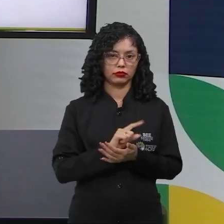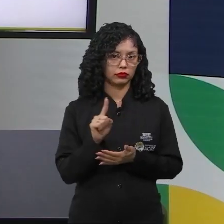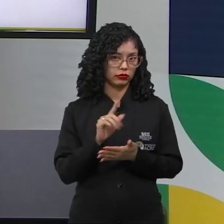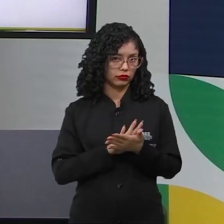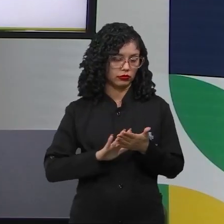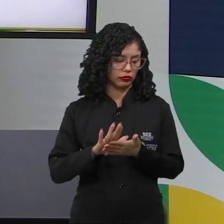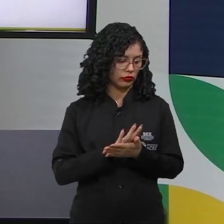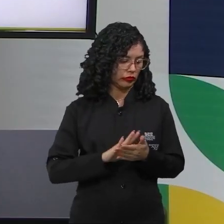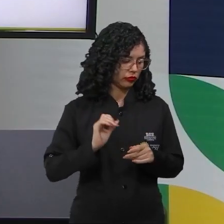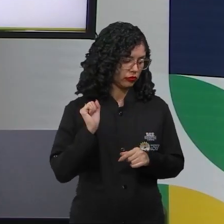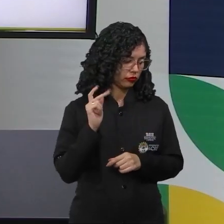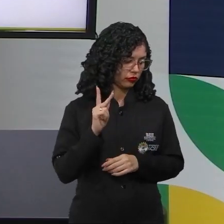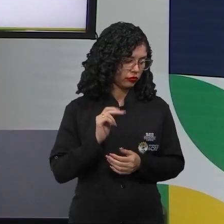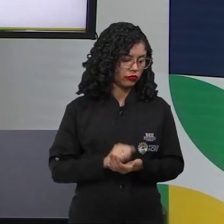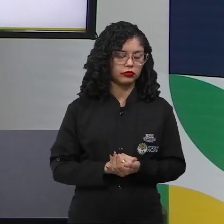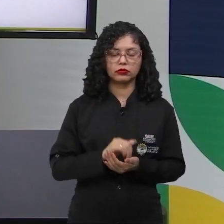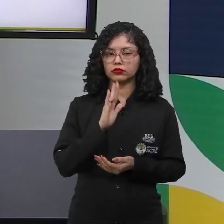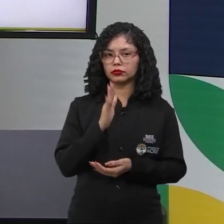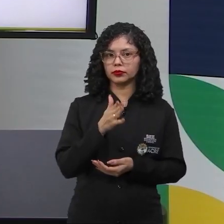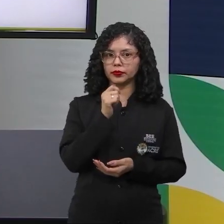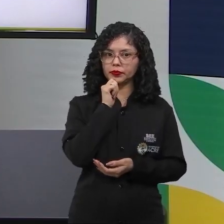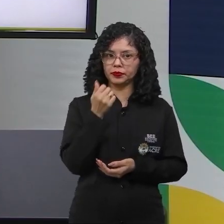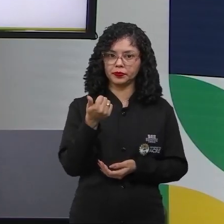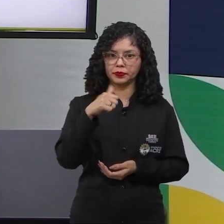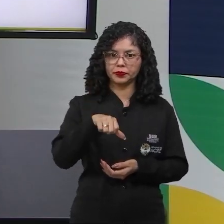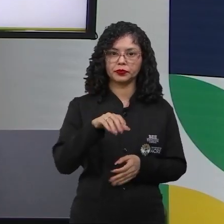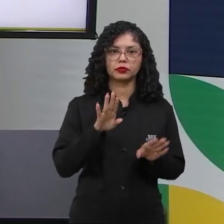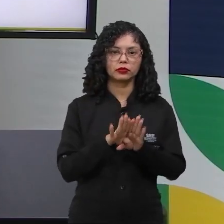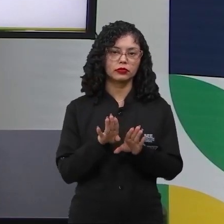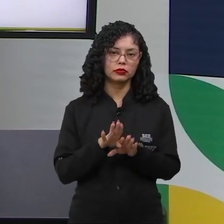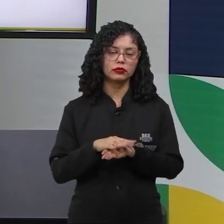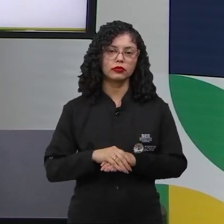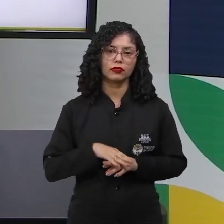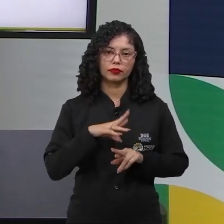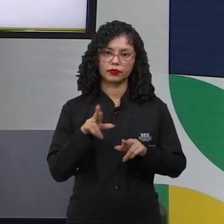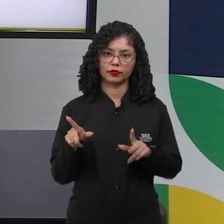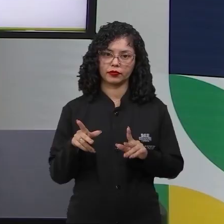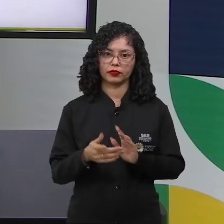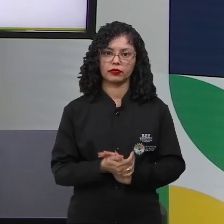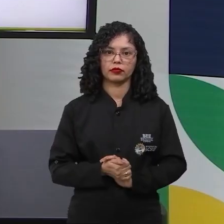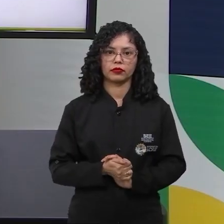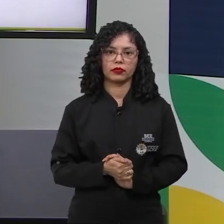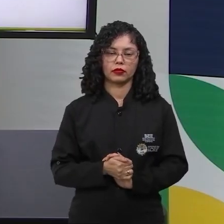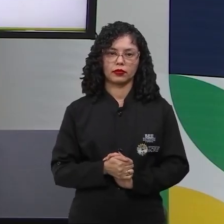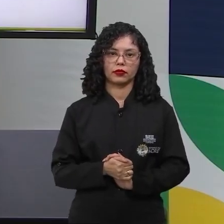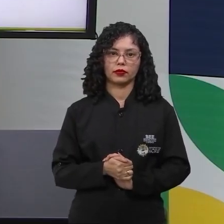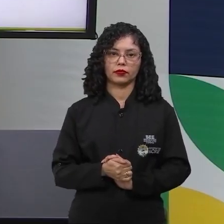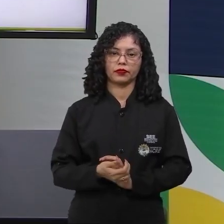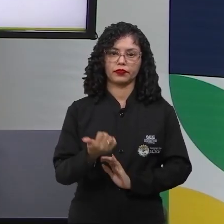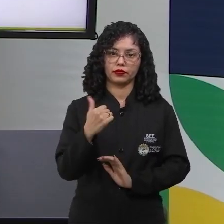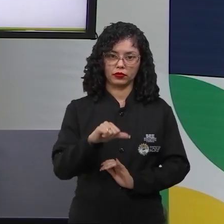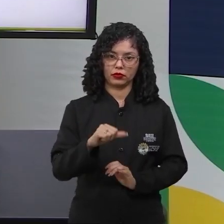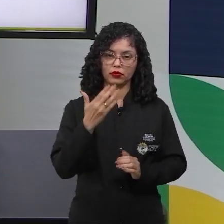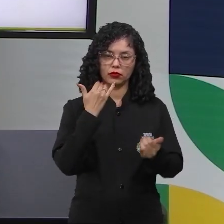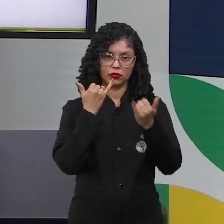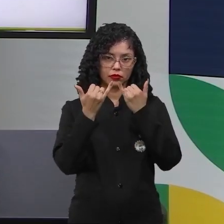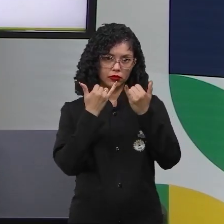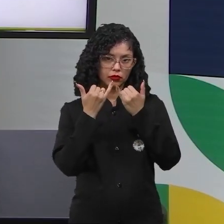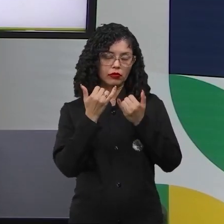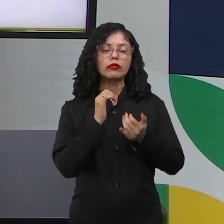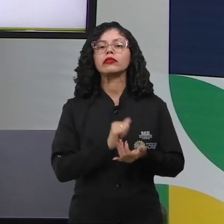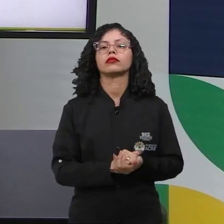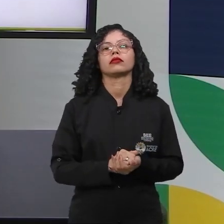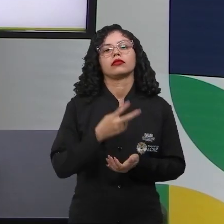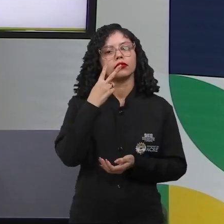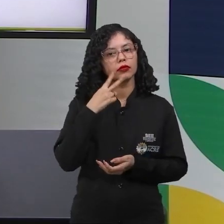nada. Tá ok? Já o negacionismo, ele é diferente. Ele nega as informações que